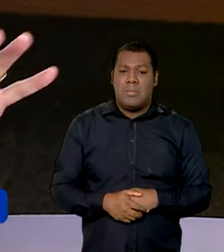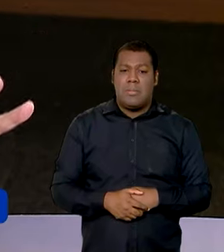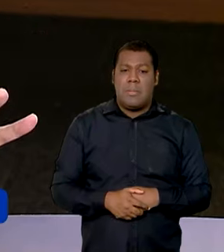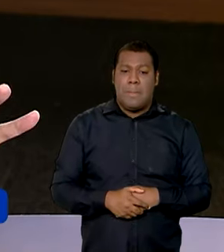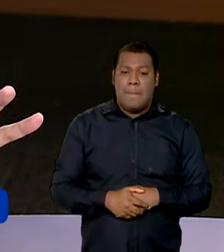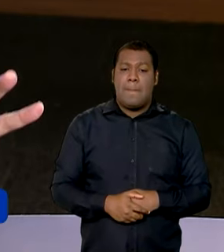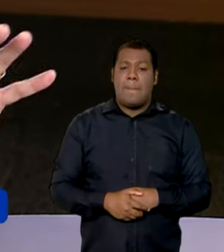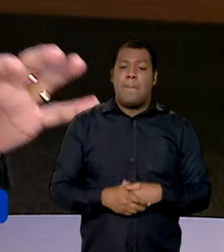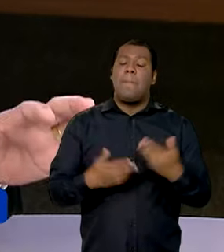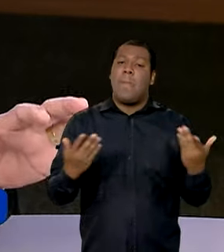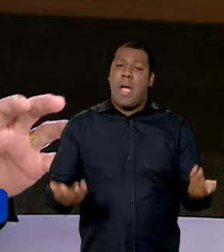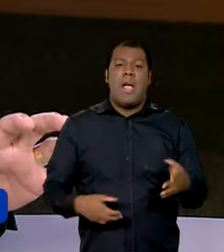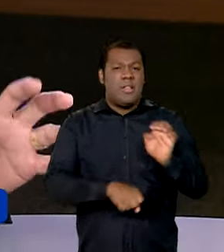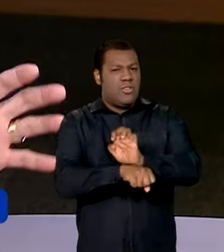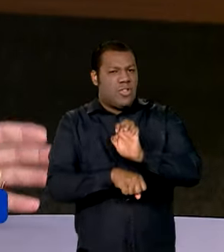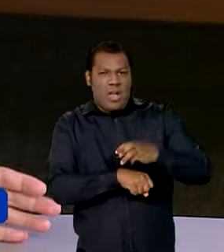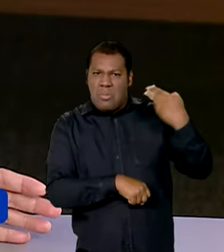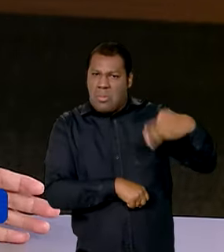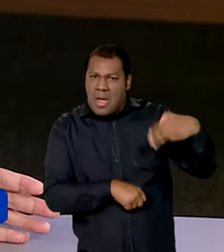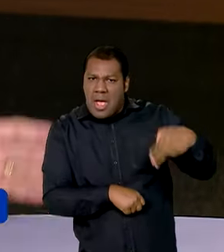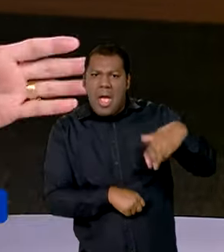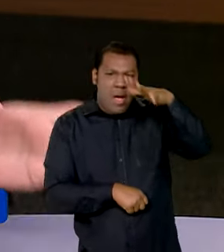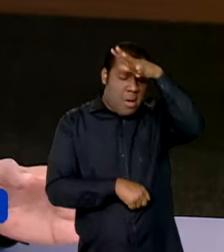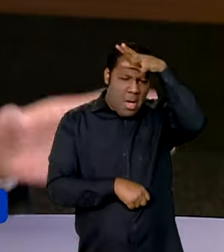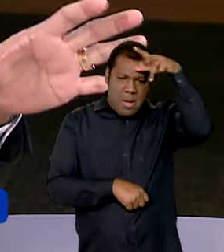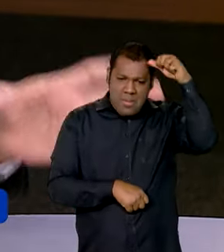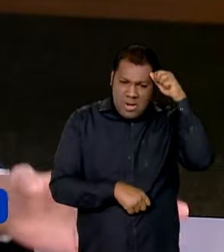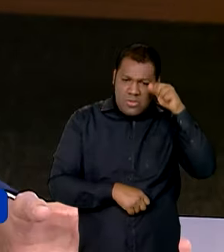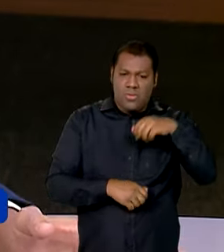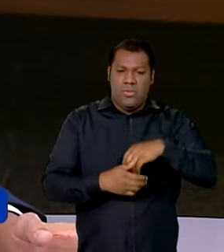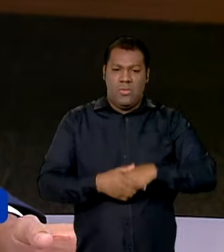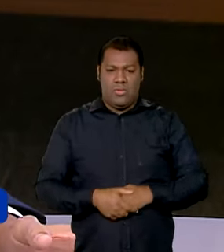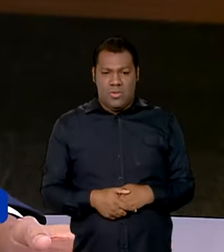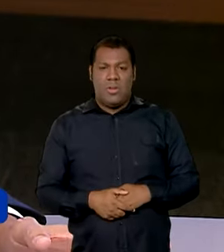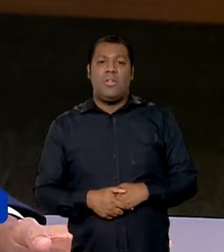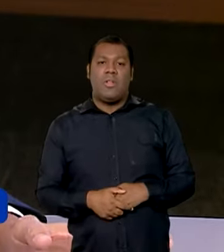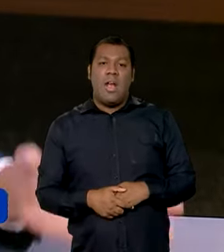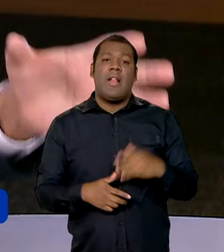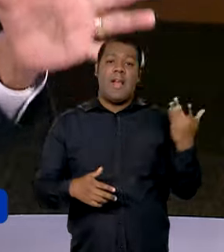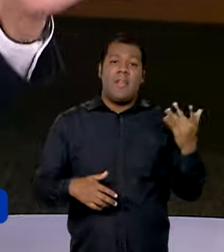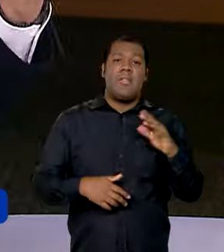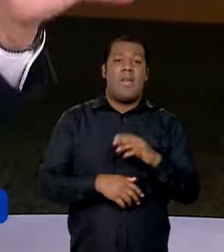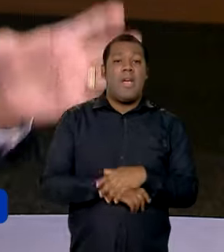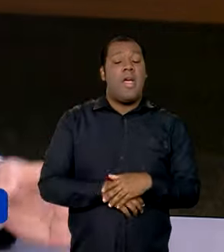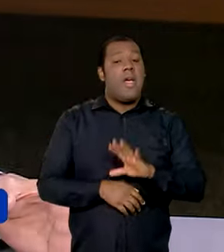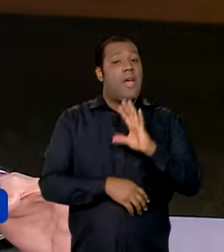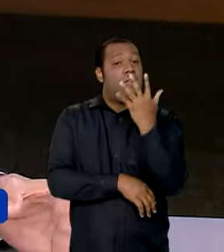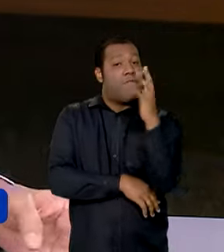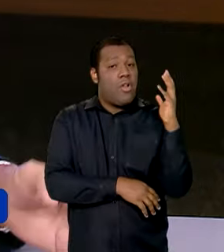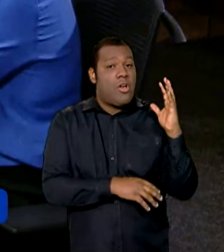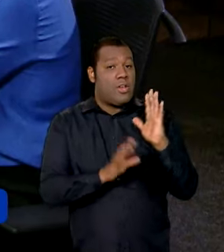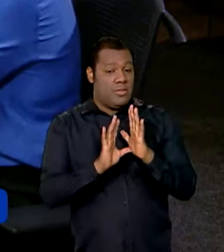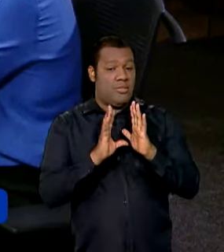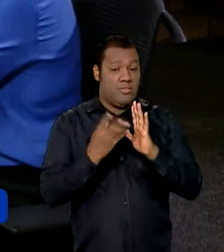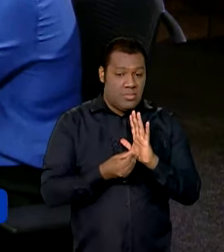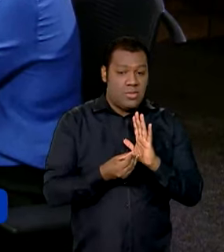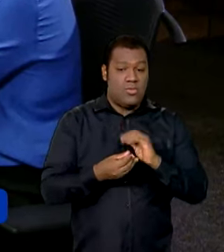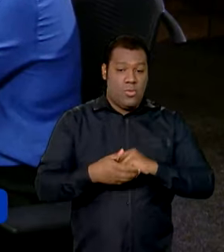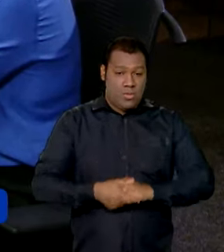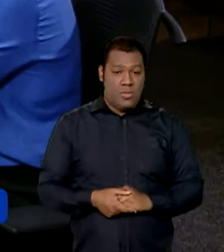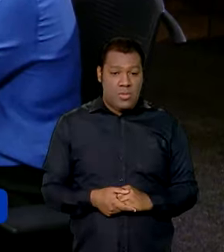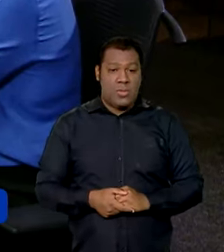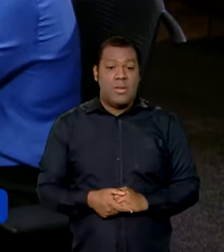assim a gente vai Maranhão a Amazônia quando é região é Amazônia inteira mas às vezes dentro na própria Amazônia nós temos